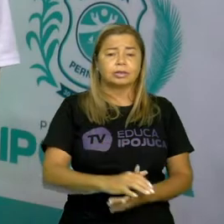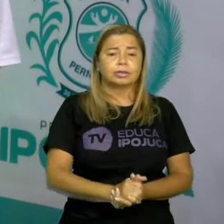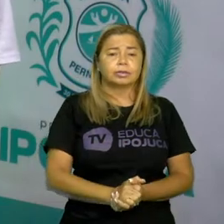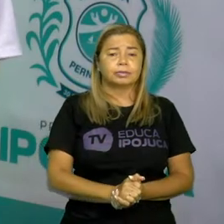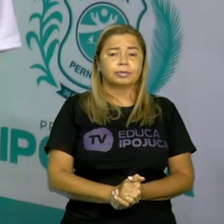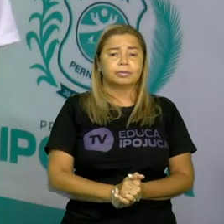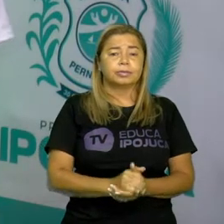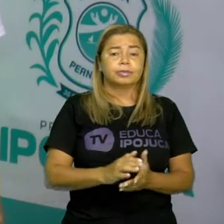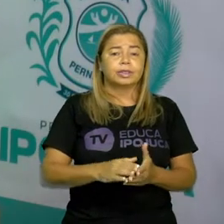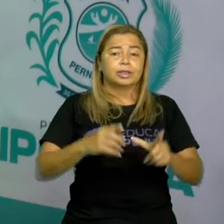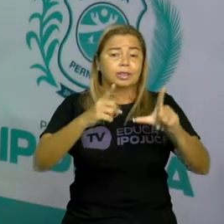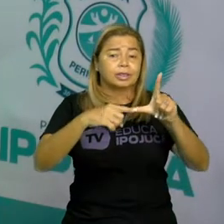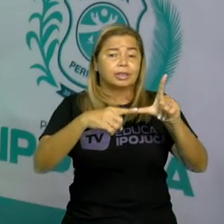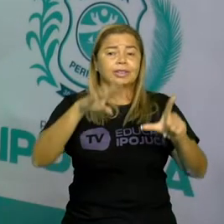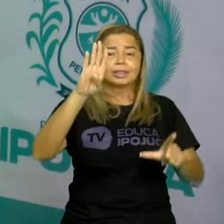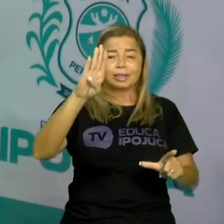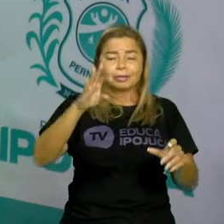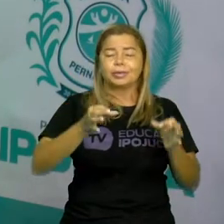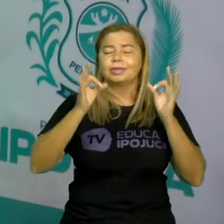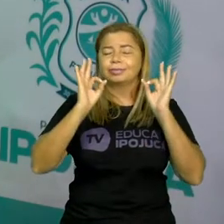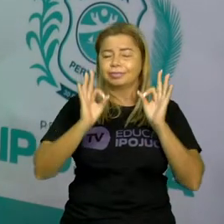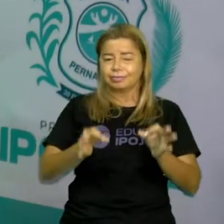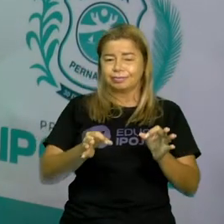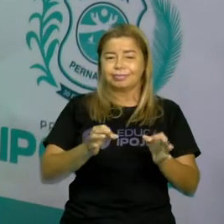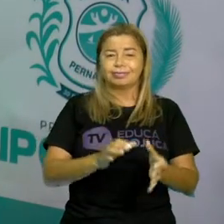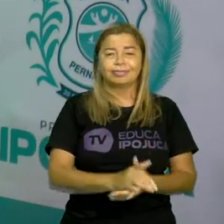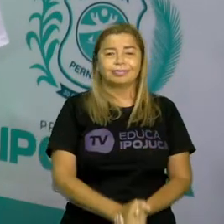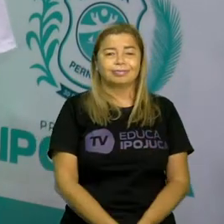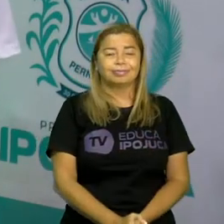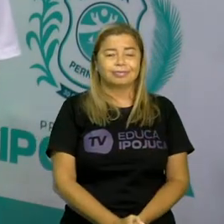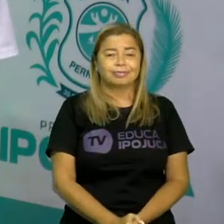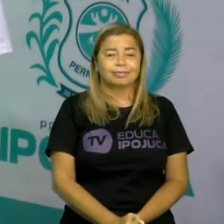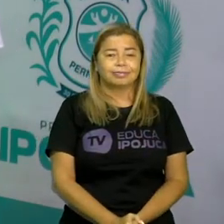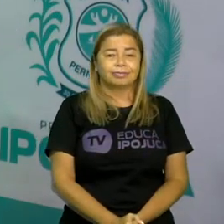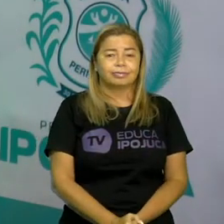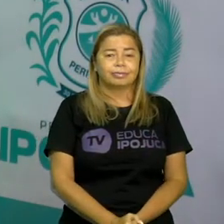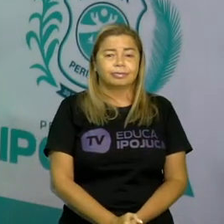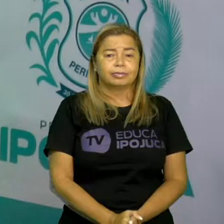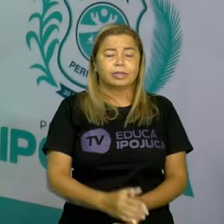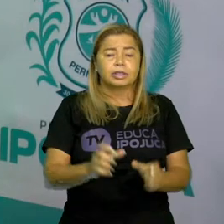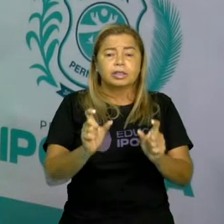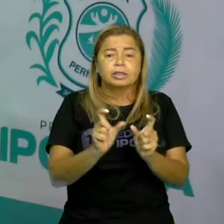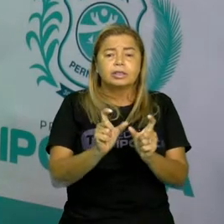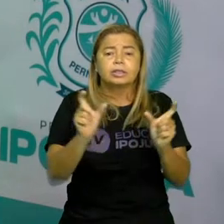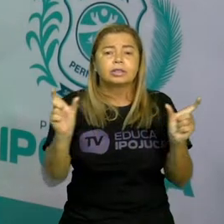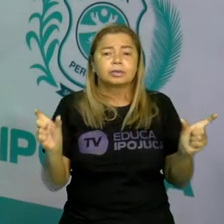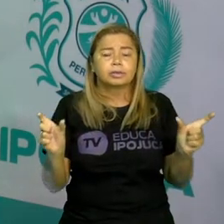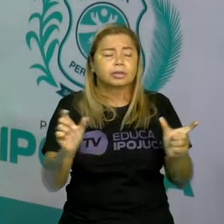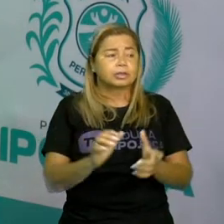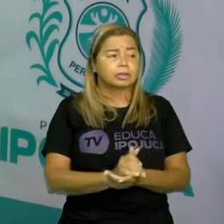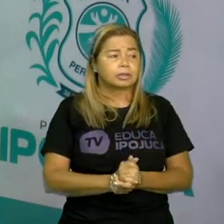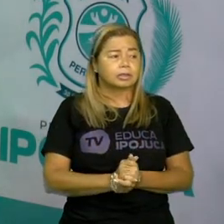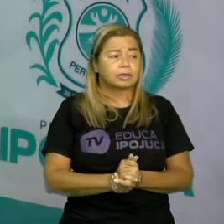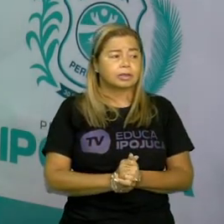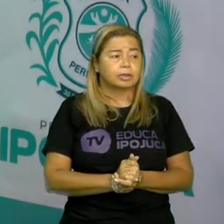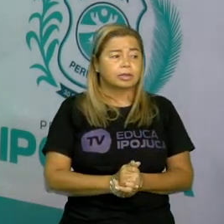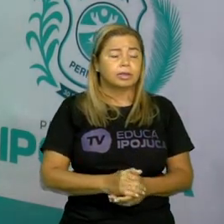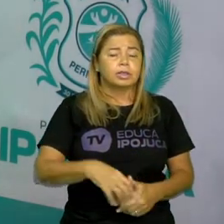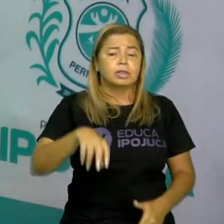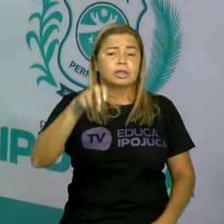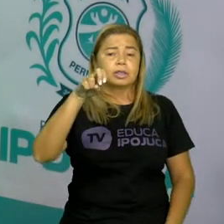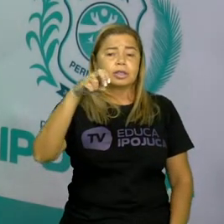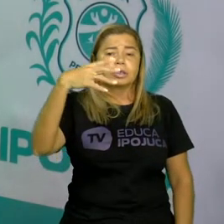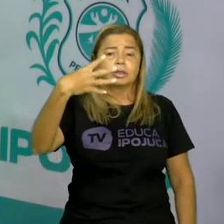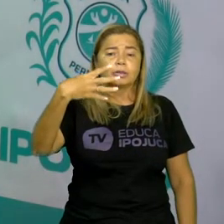a letra B é a letra correta. A decomposição correta é